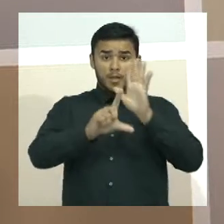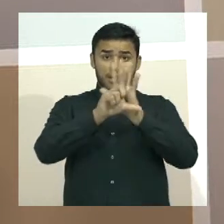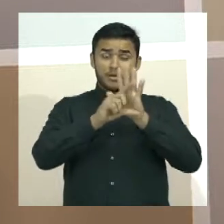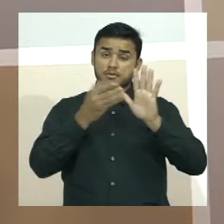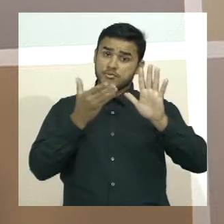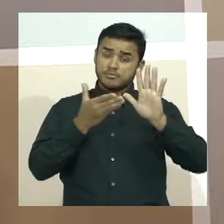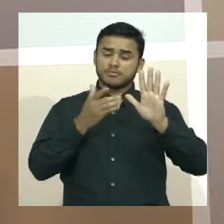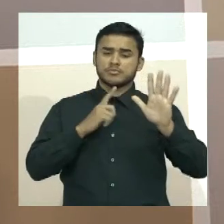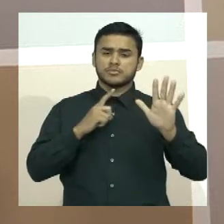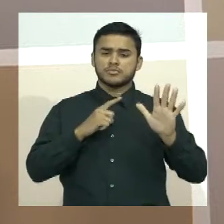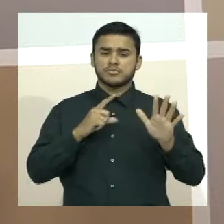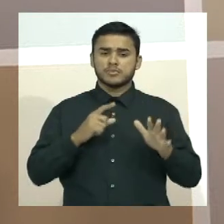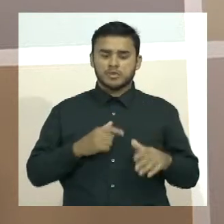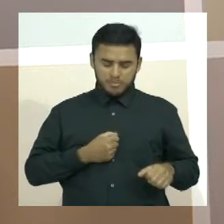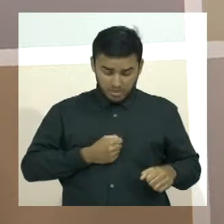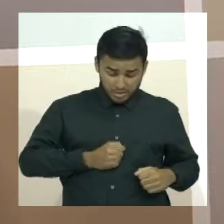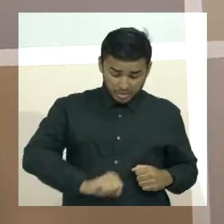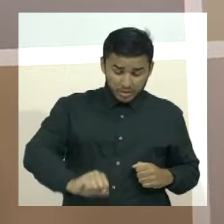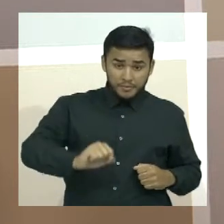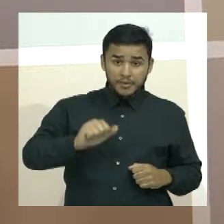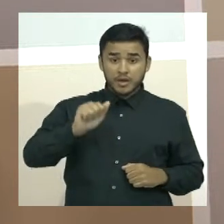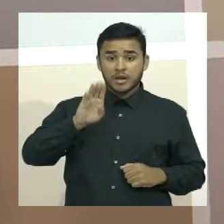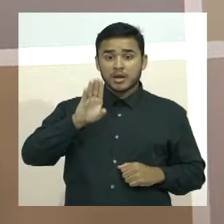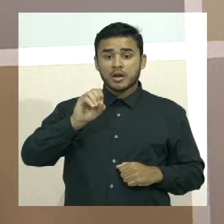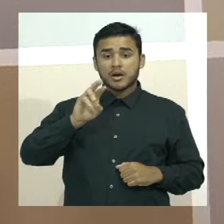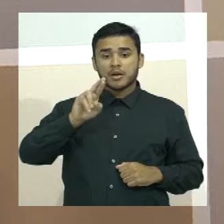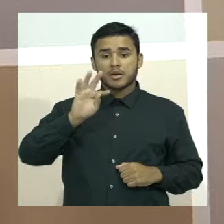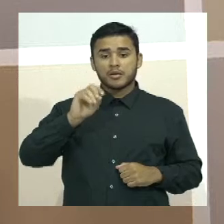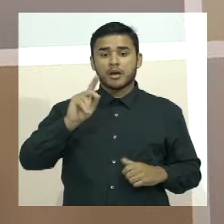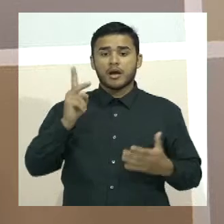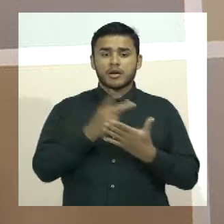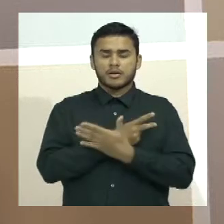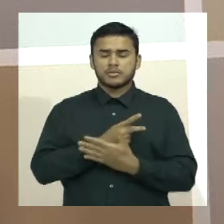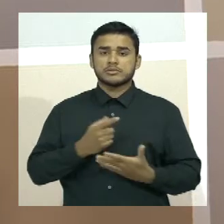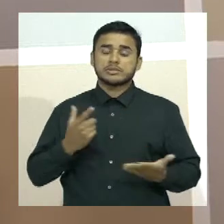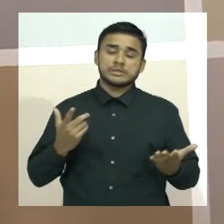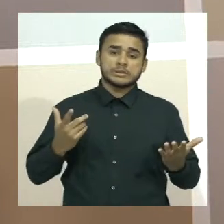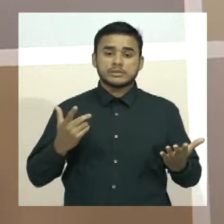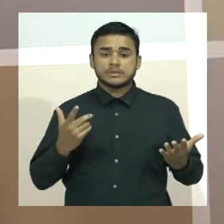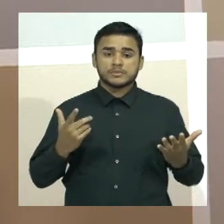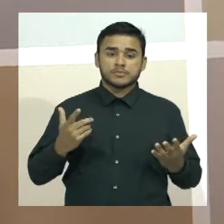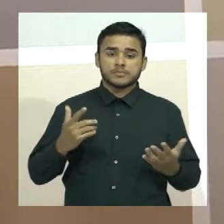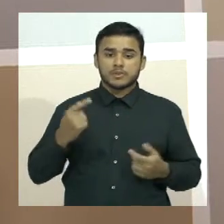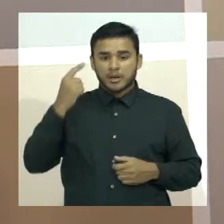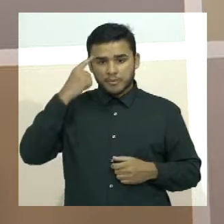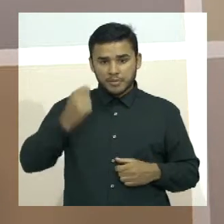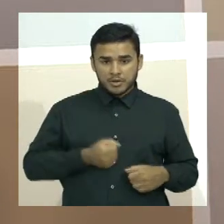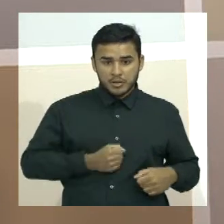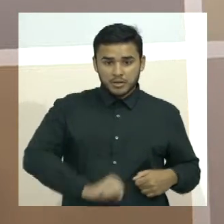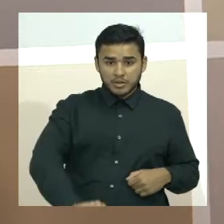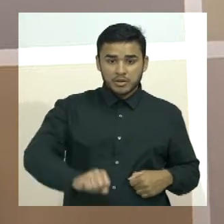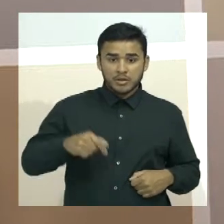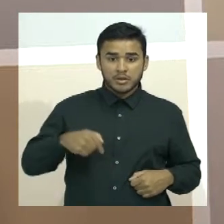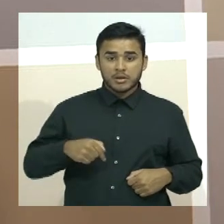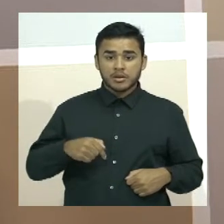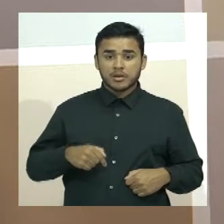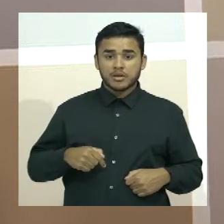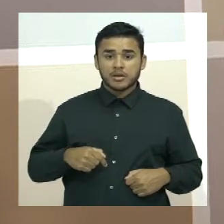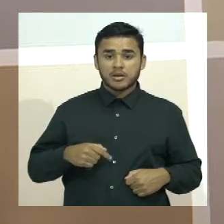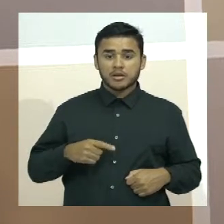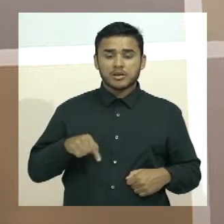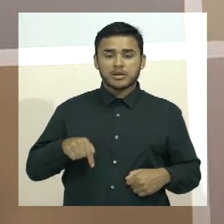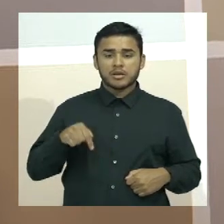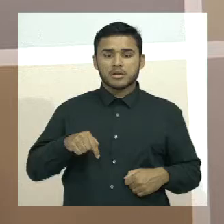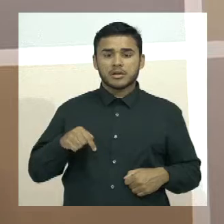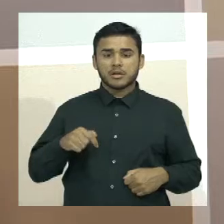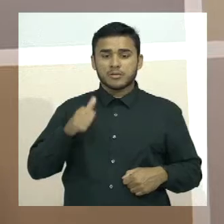lei, você interrompe a gestação, por exemplo, quando a mãe está em risco de óbito materno. A gente não vai matar o bebê. As pessoas dizem, vai abortar porque a